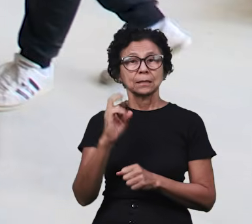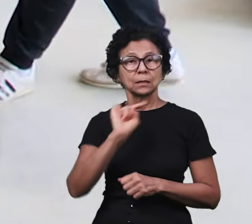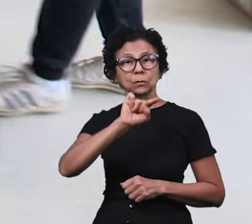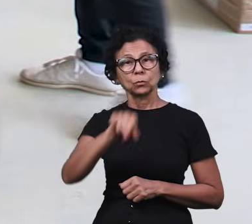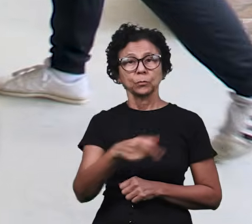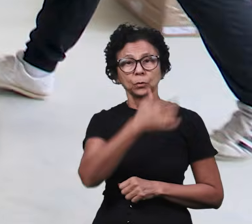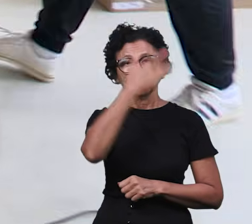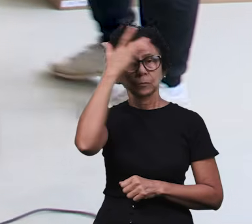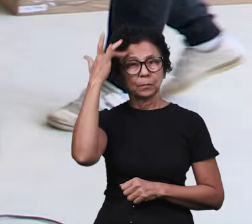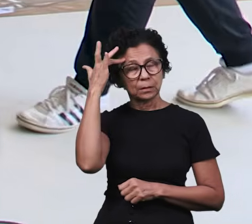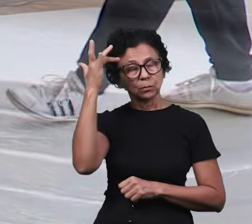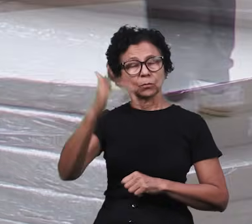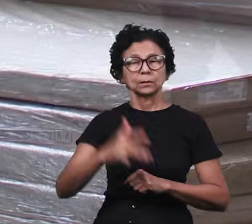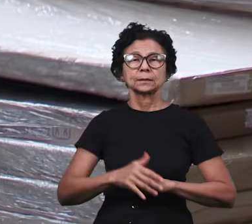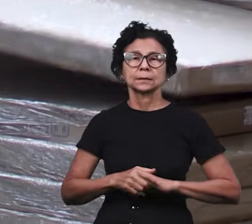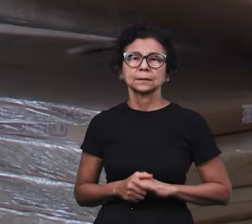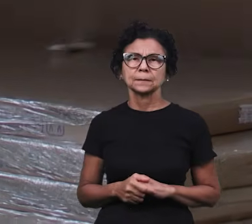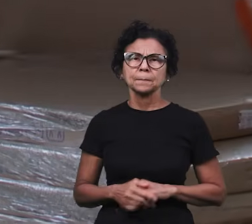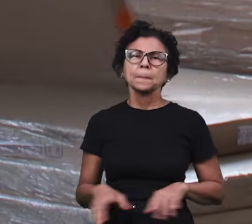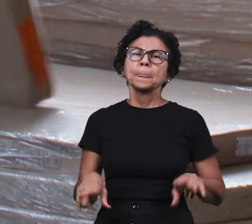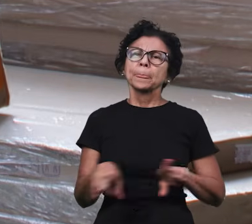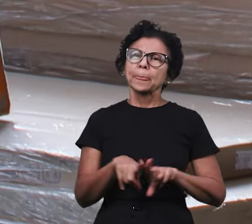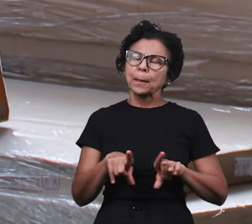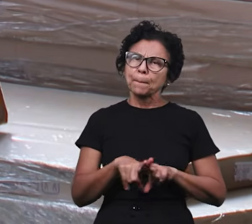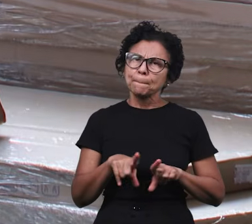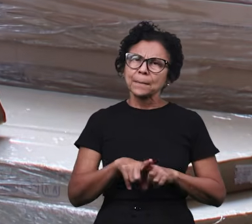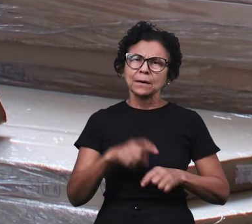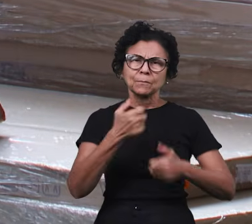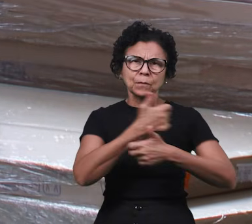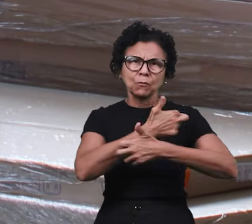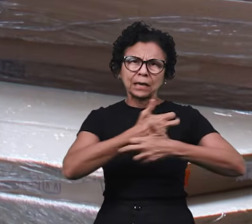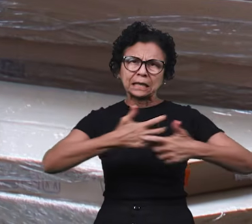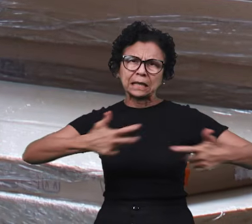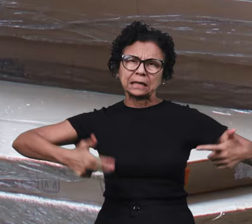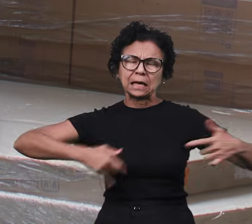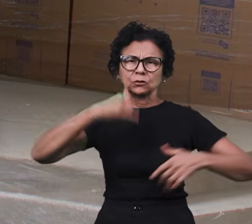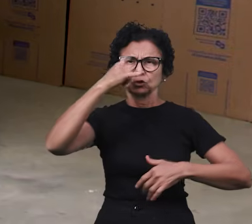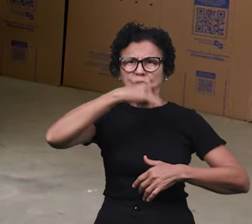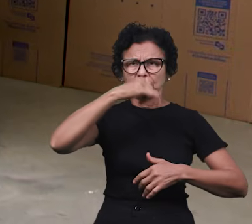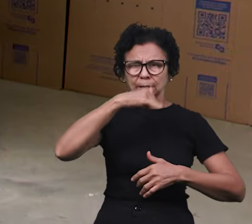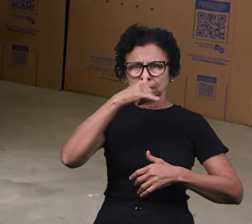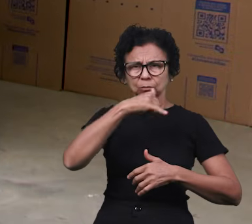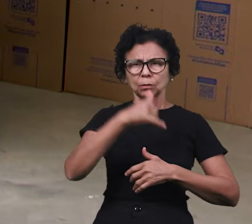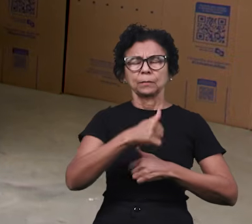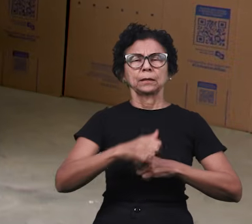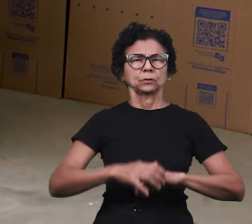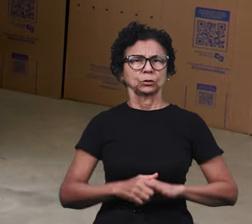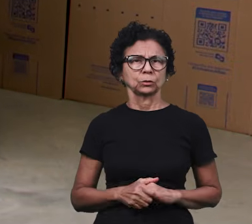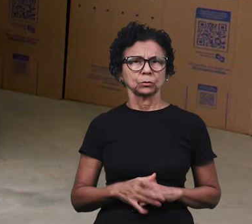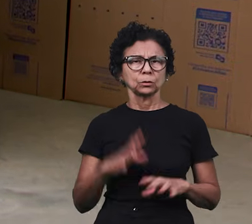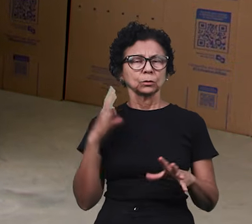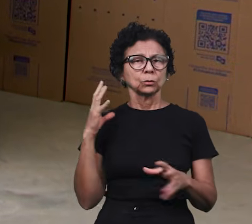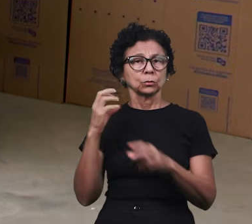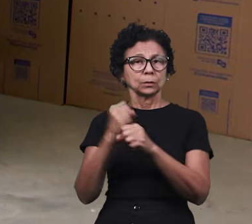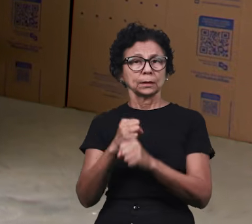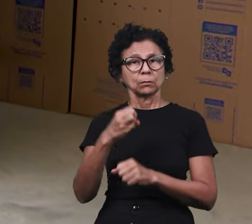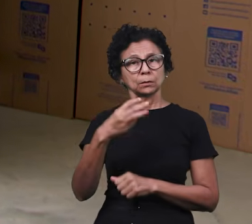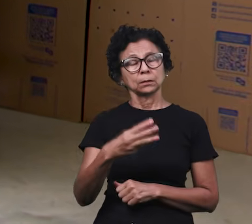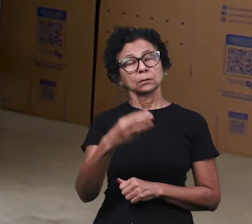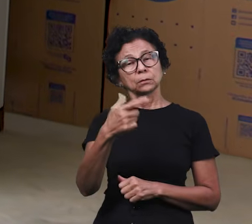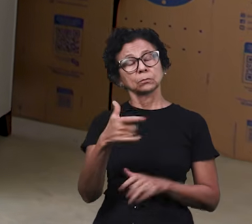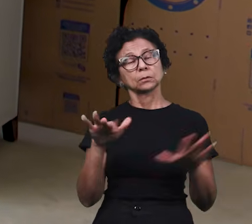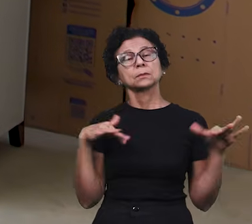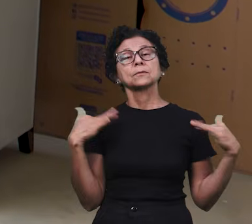ganhou forma com a entrega de móveis e eletrodomésticos para famílias que haviam perdido tudo. Ao todo,